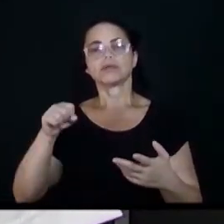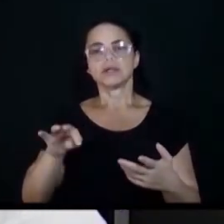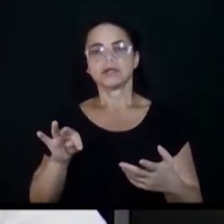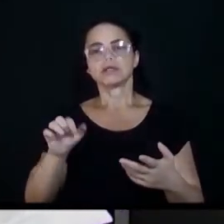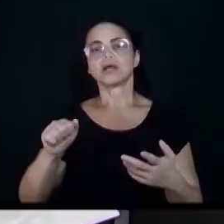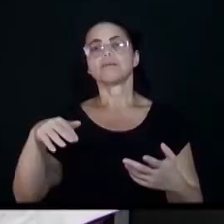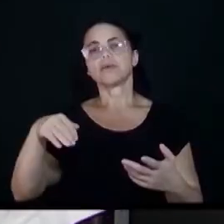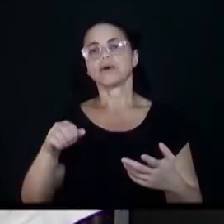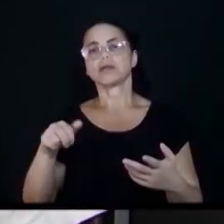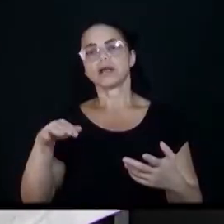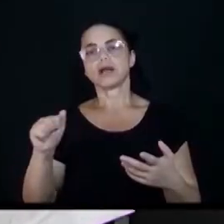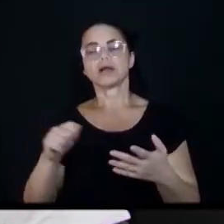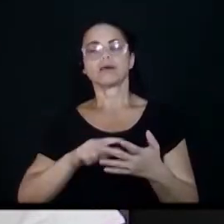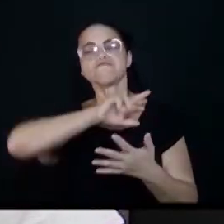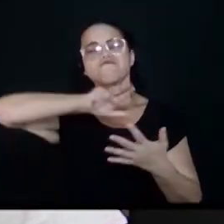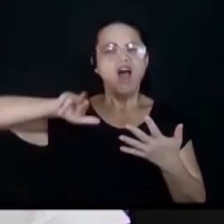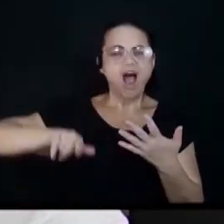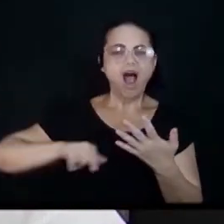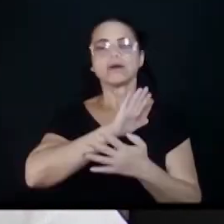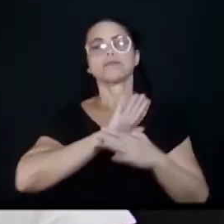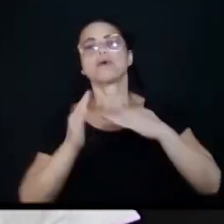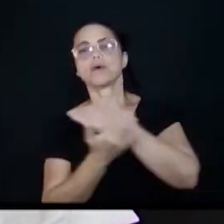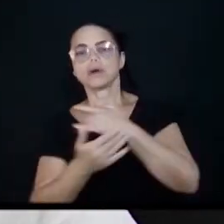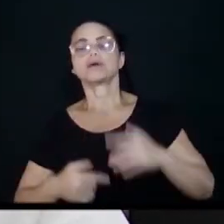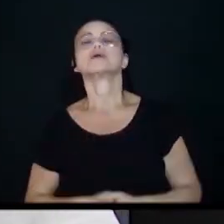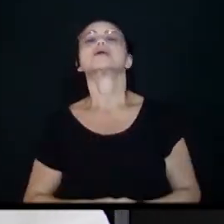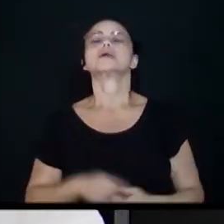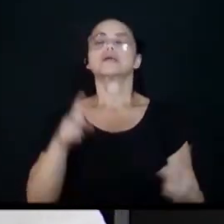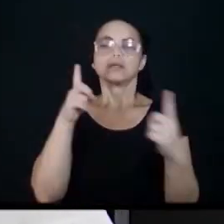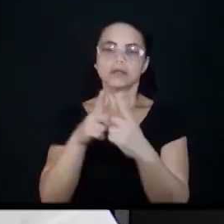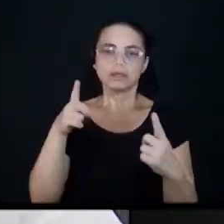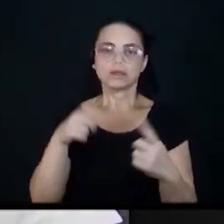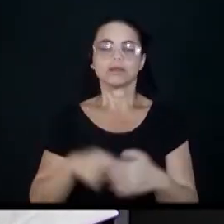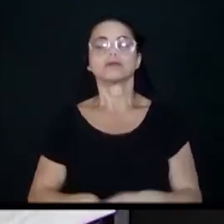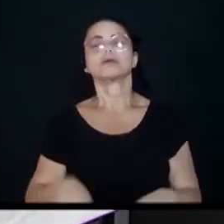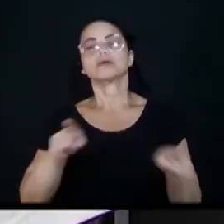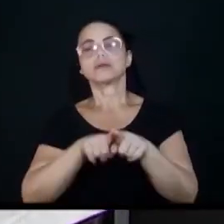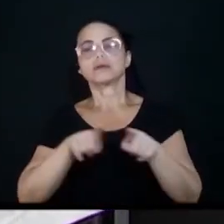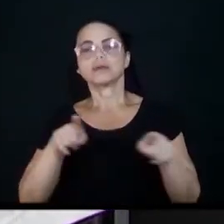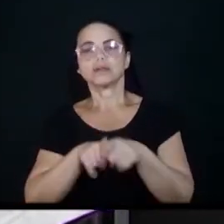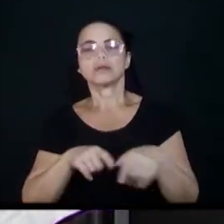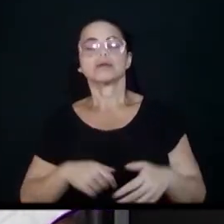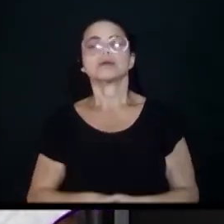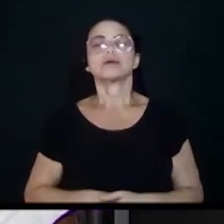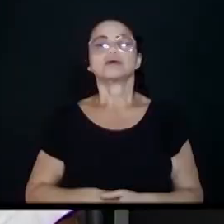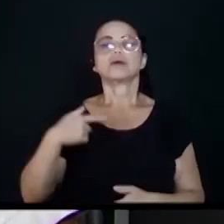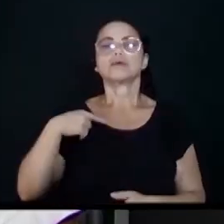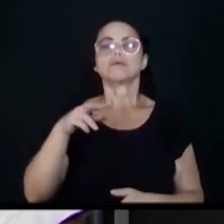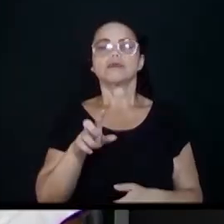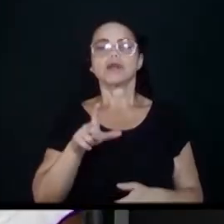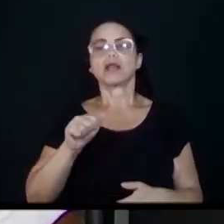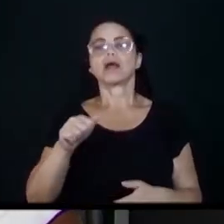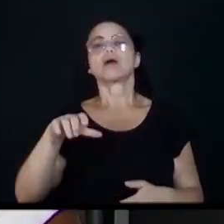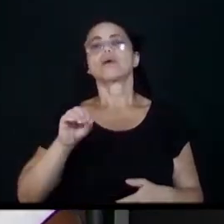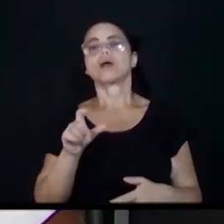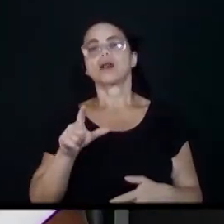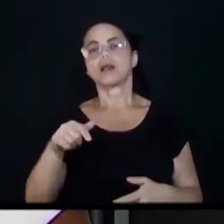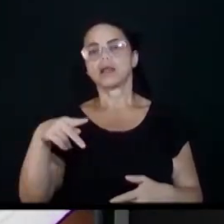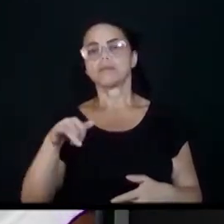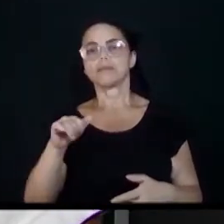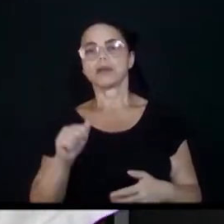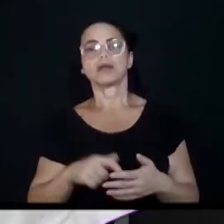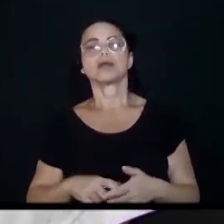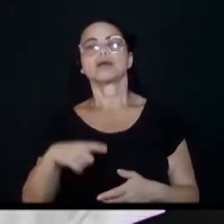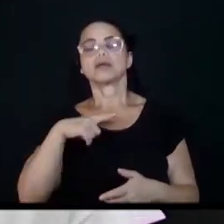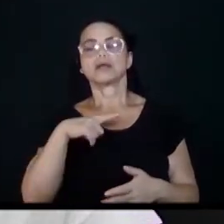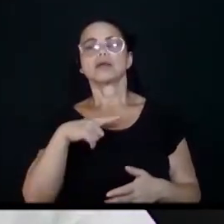Então, temos N bairros que a gente atende e atendemos também uma parcela da Vila Olímpia, que tem uma OSC pequena e